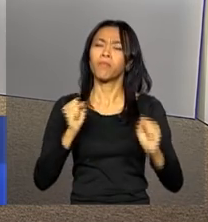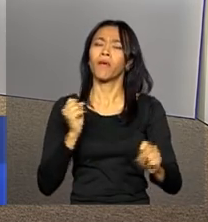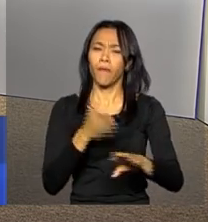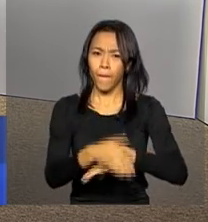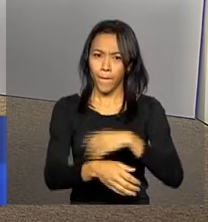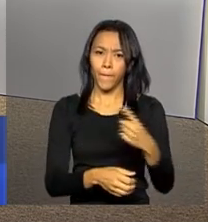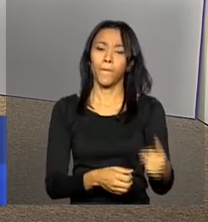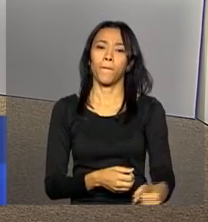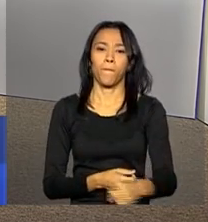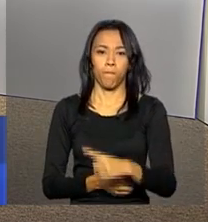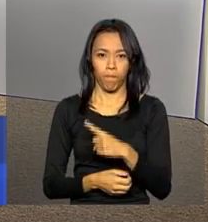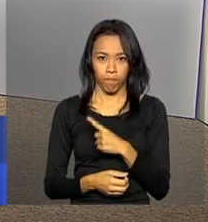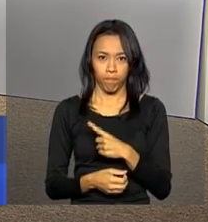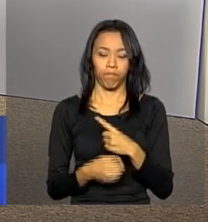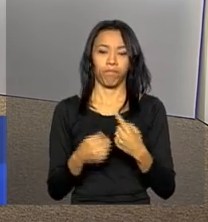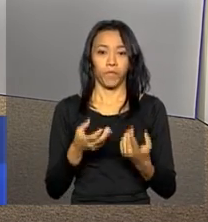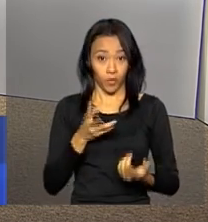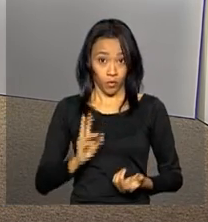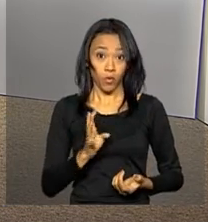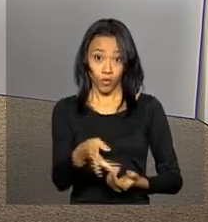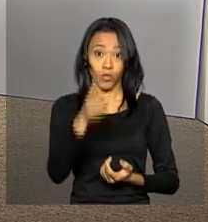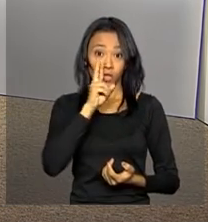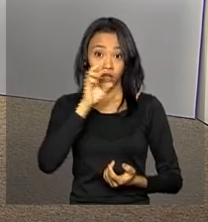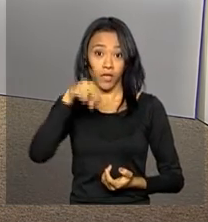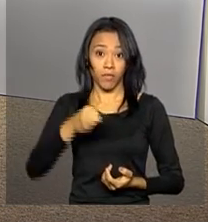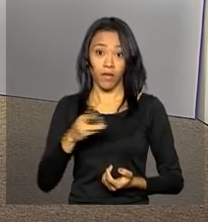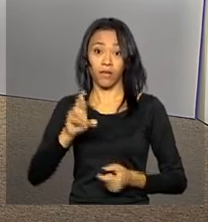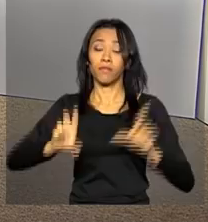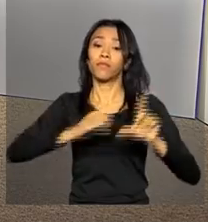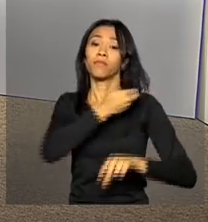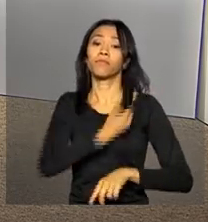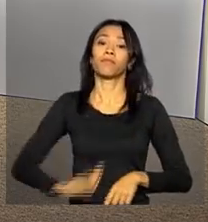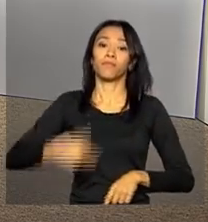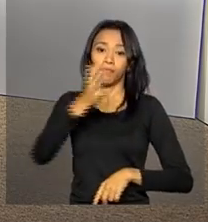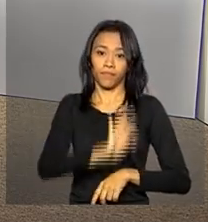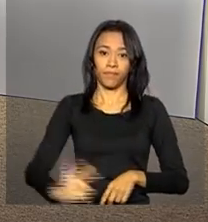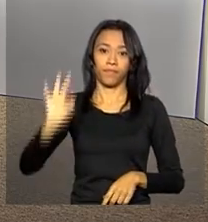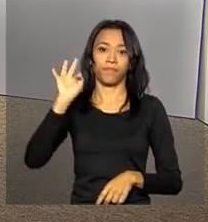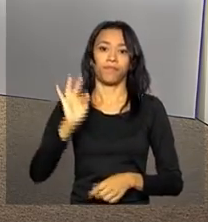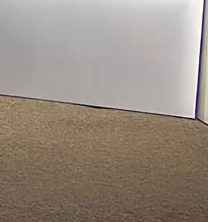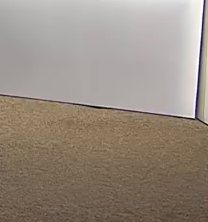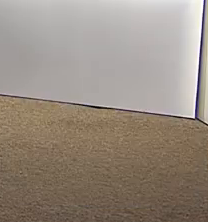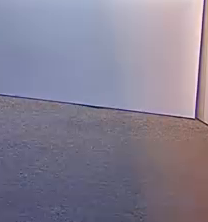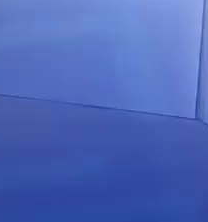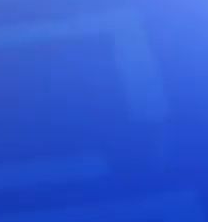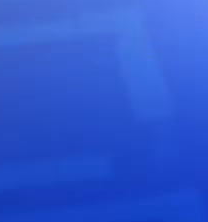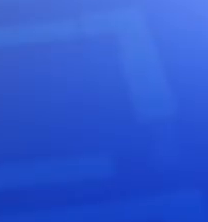facebook.com/tvnbr. Continue com a gente, NBR TV do Governo Federal.